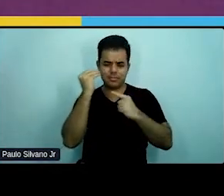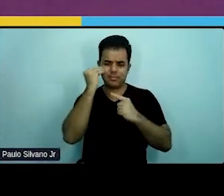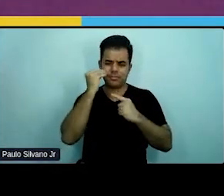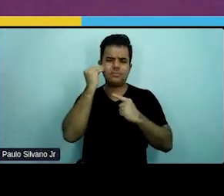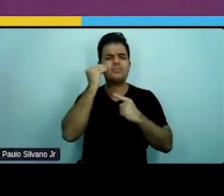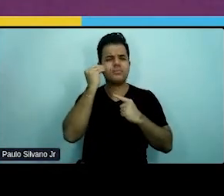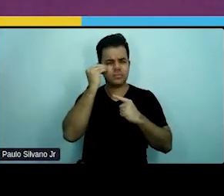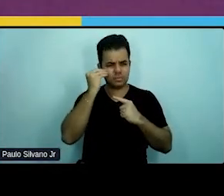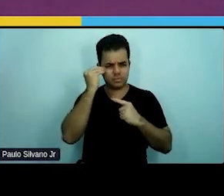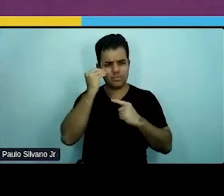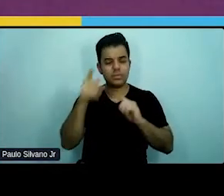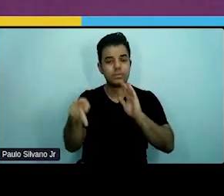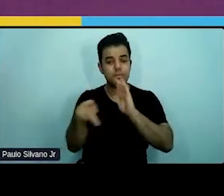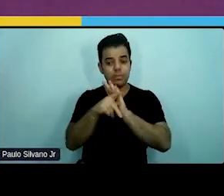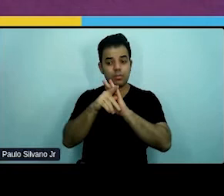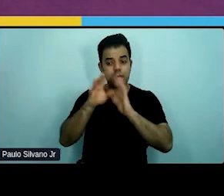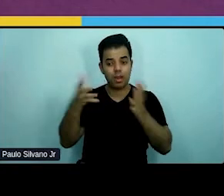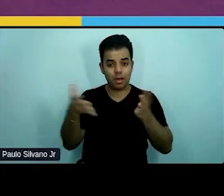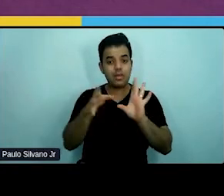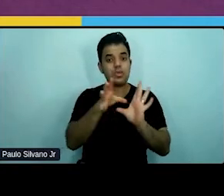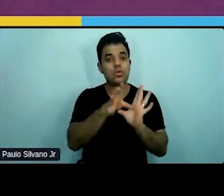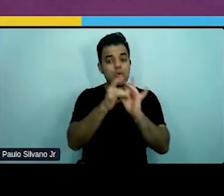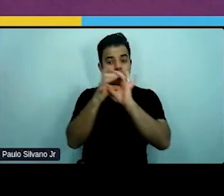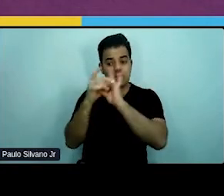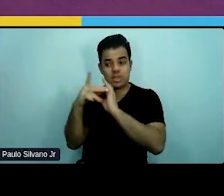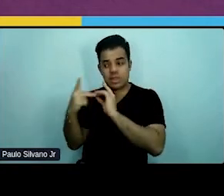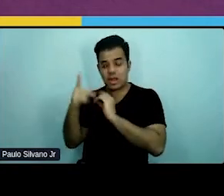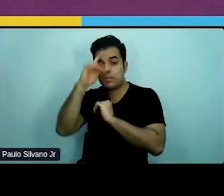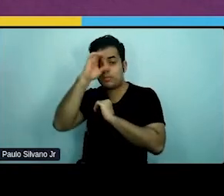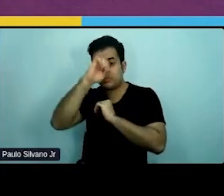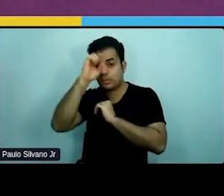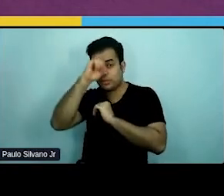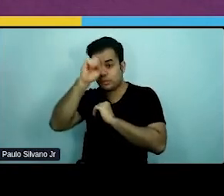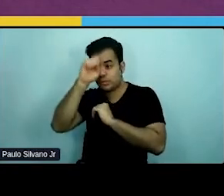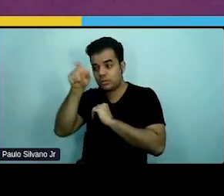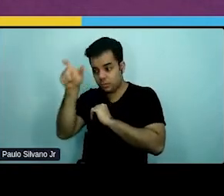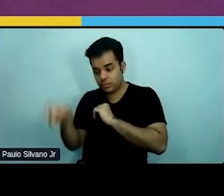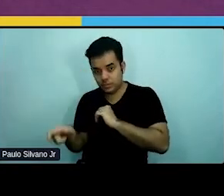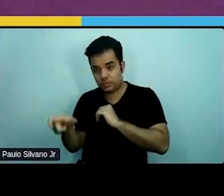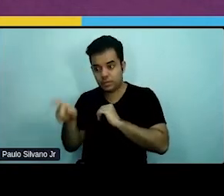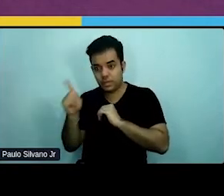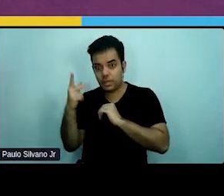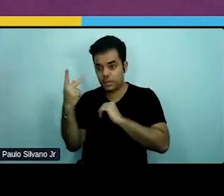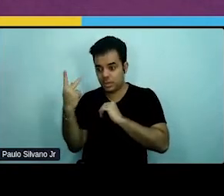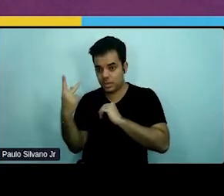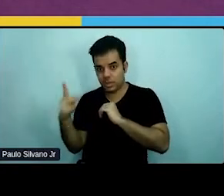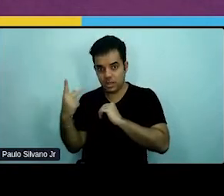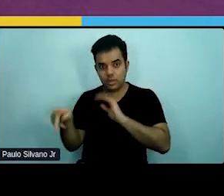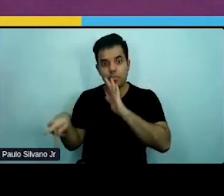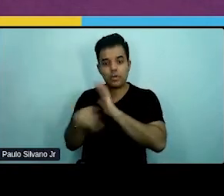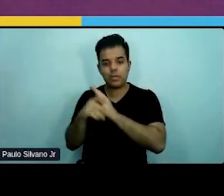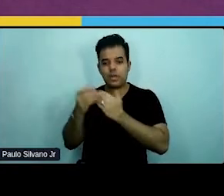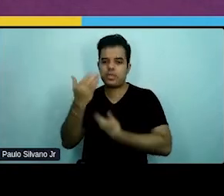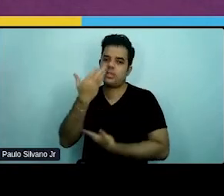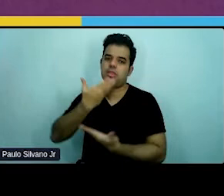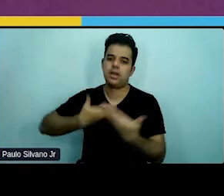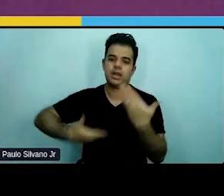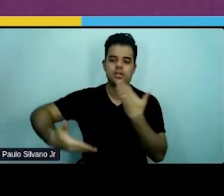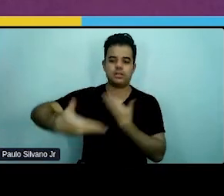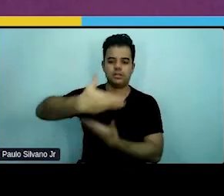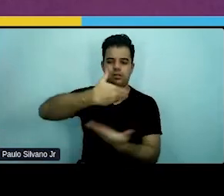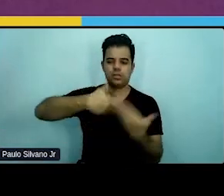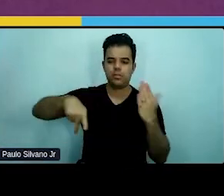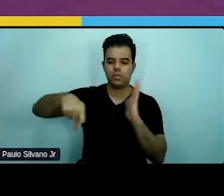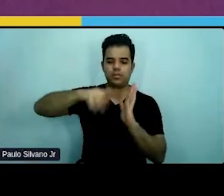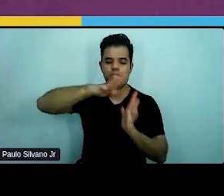A experiência nesse contexto de aprendizagem de máquina, entendam que ela está diretamente relacionada à interação dessa máquina com o